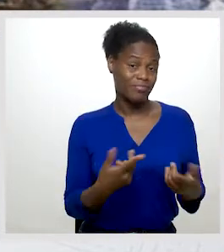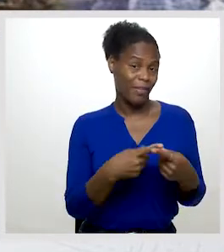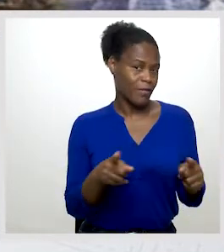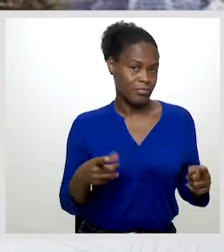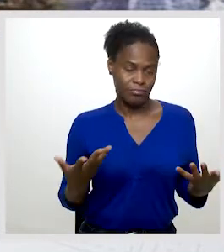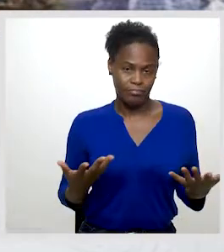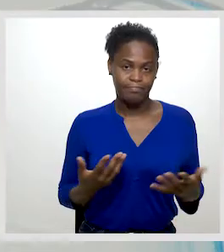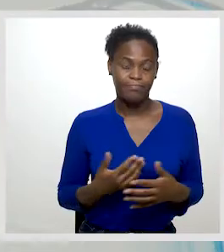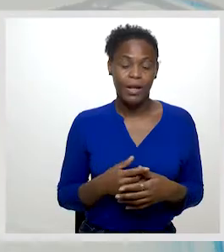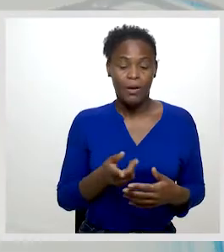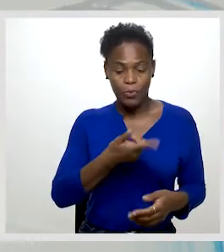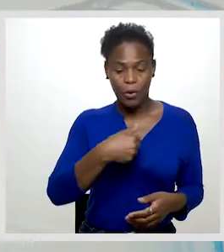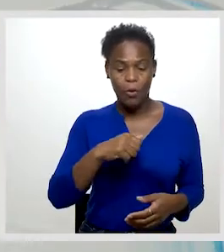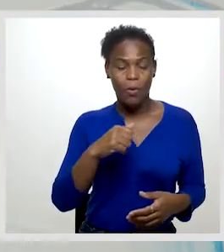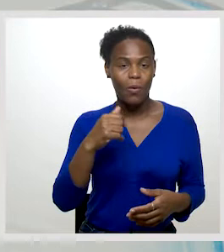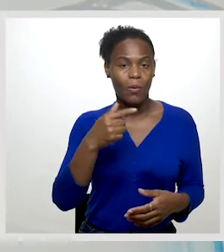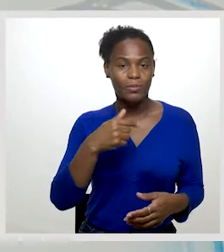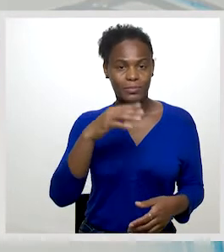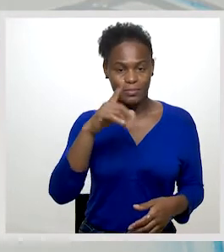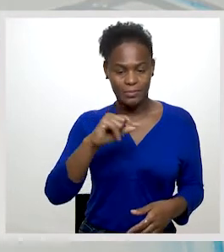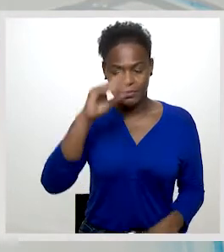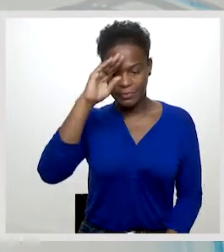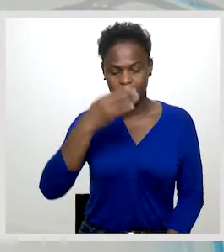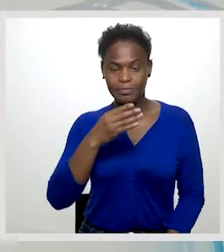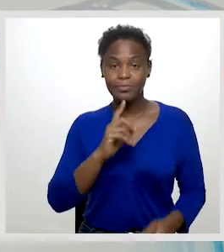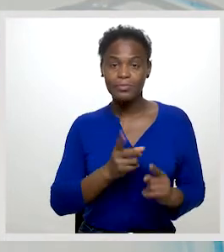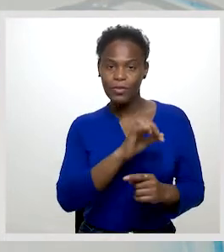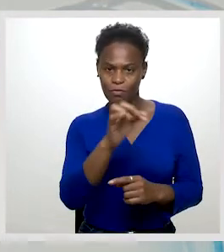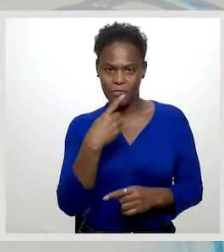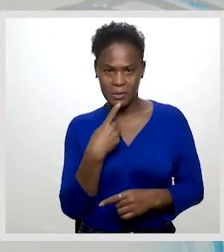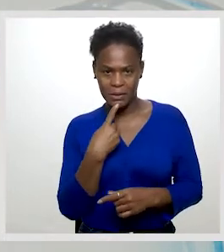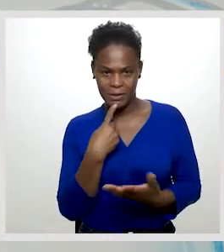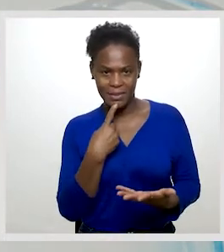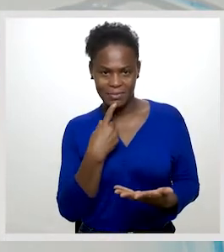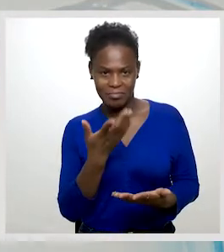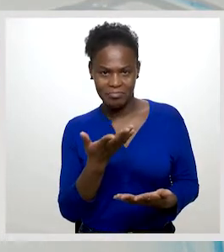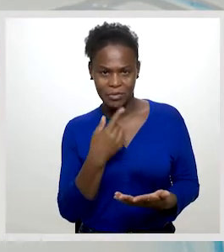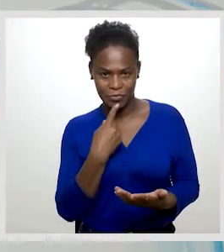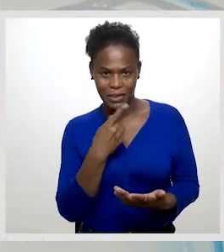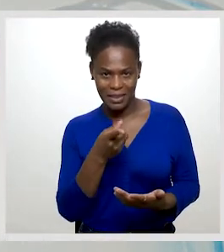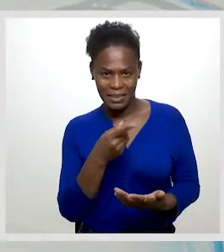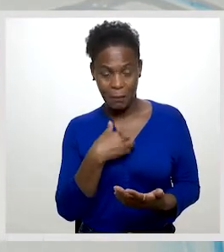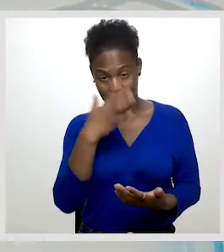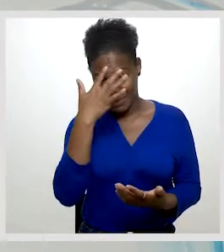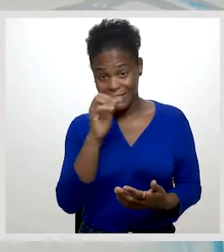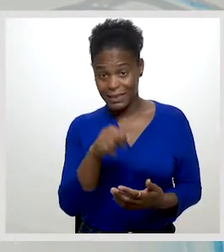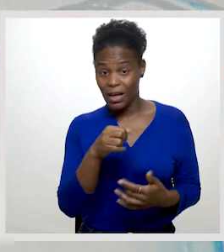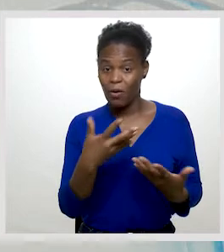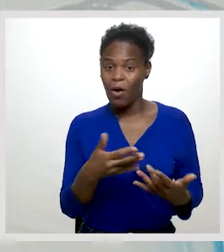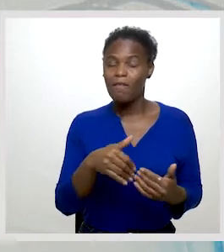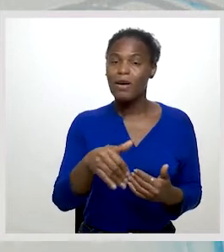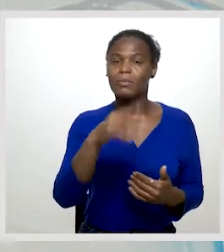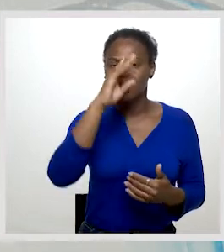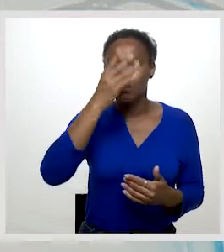atual. Como sabemos, meninos, estão a entender? Acho que sim. Agora